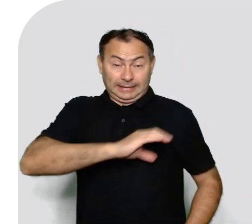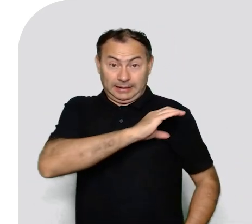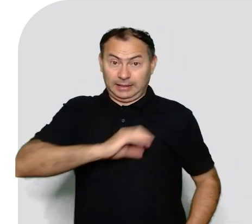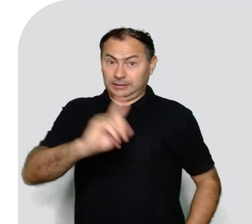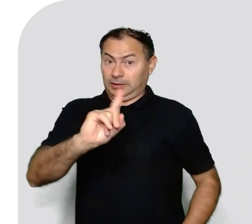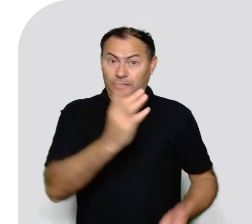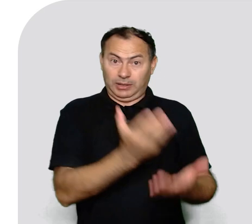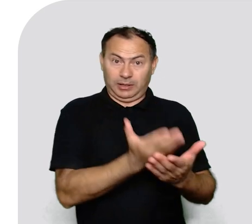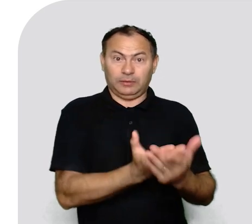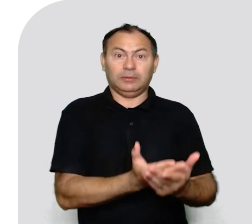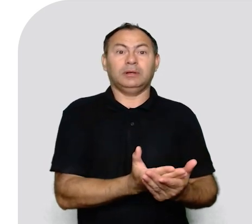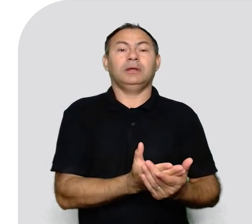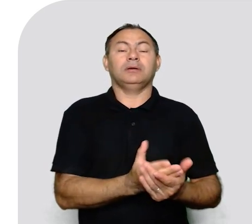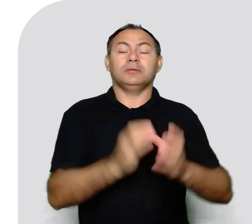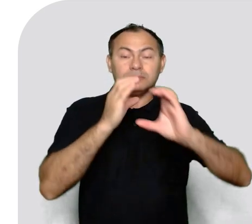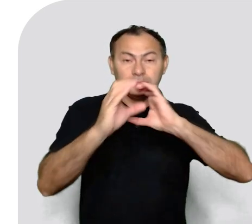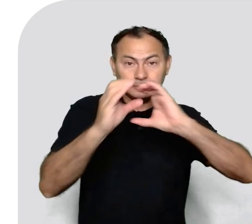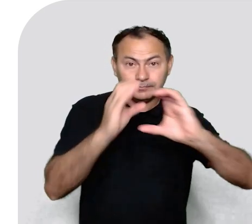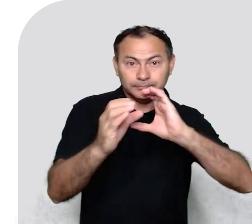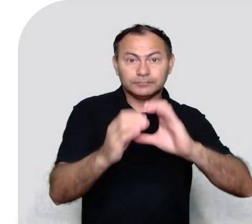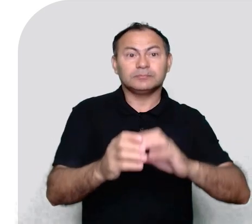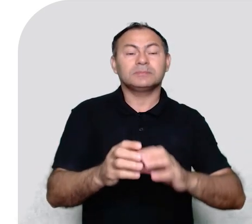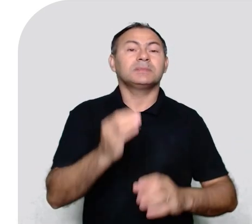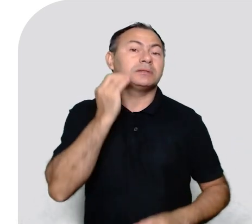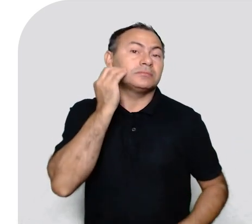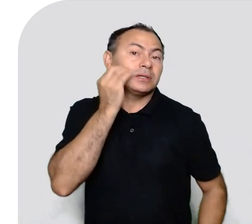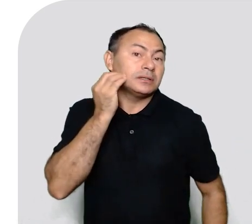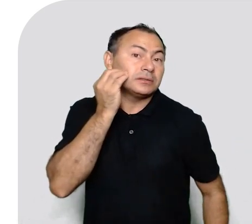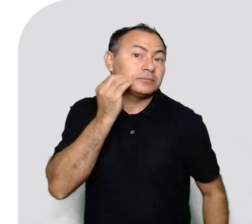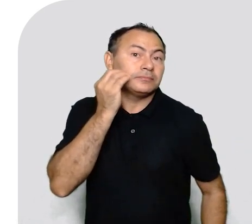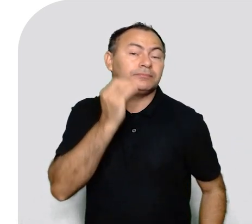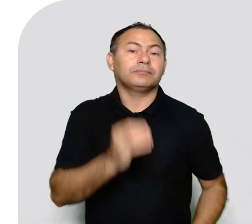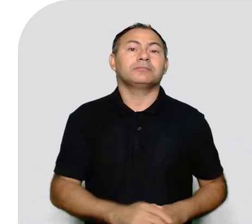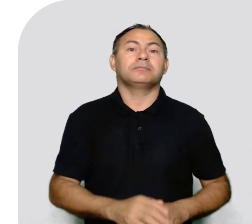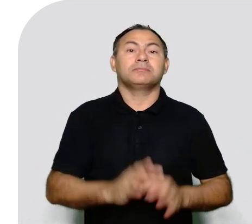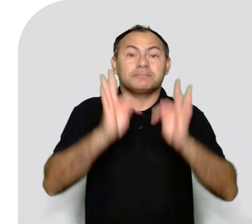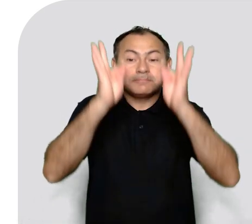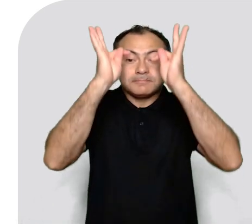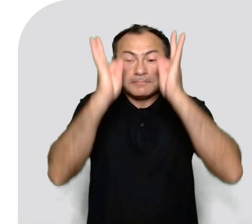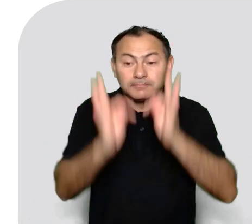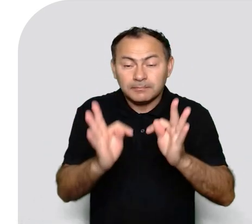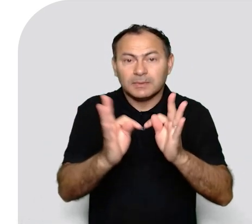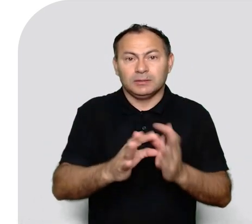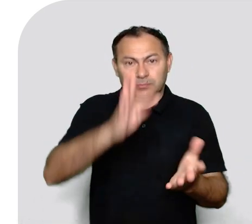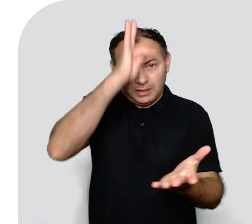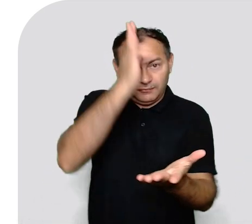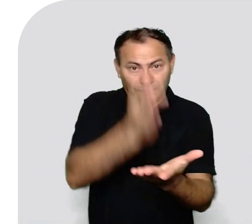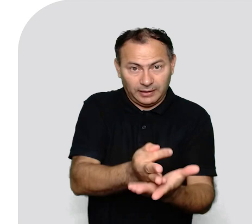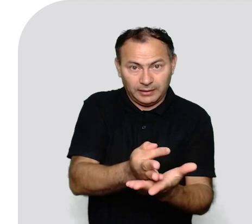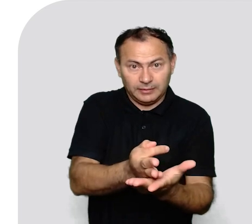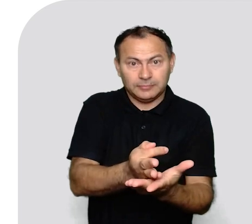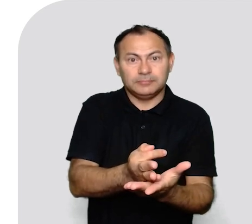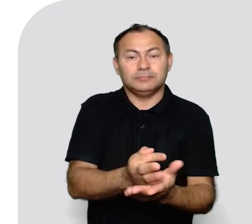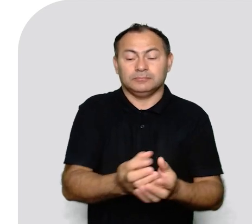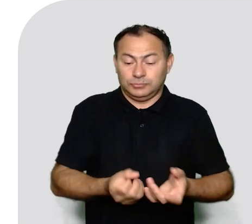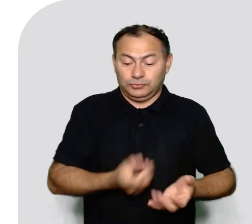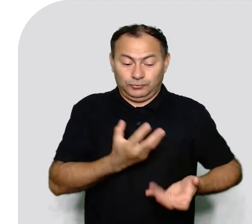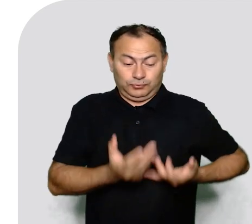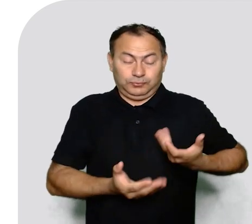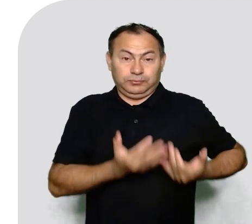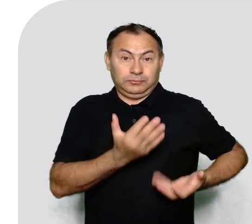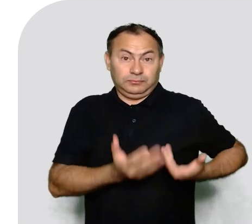aula. É a comunicação de uma experiência e o testemunho de uma fé que acende